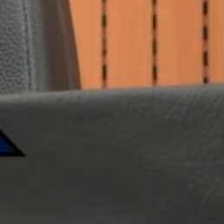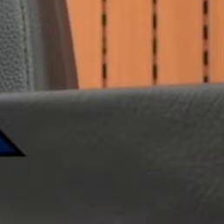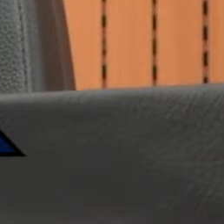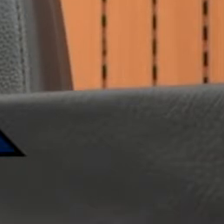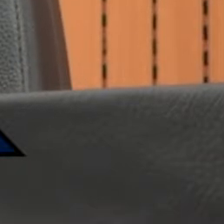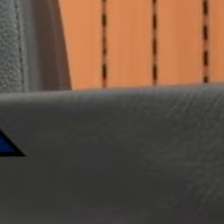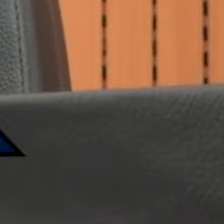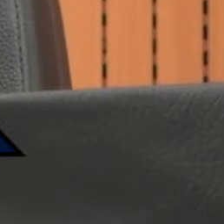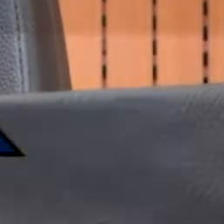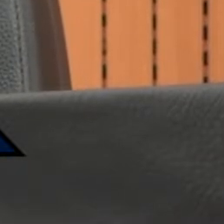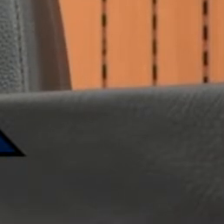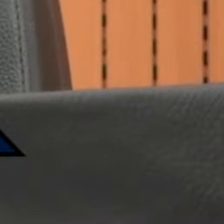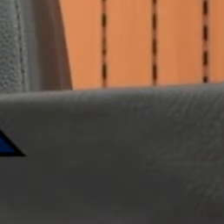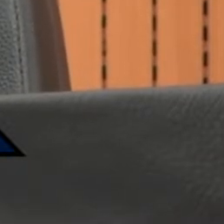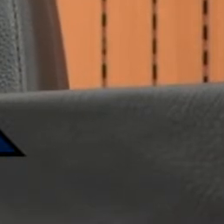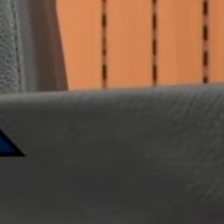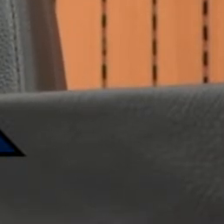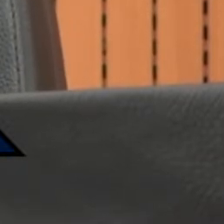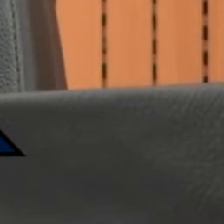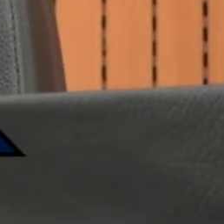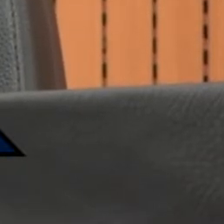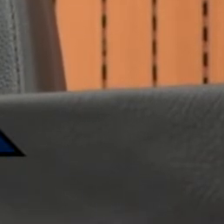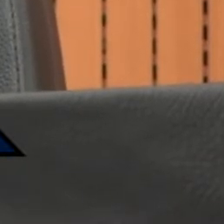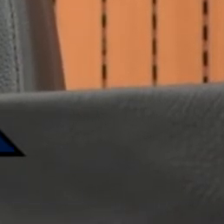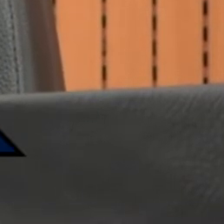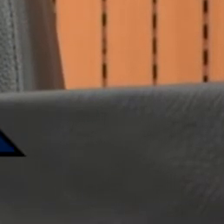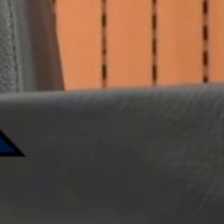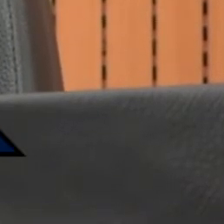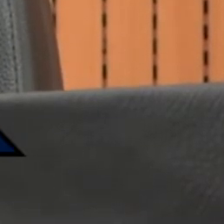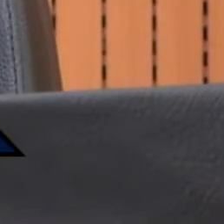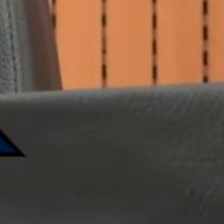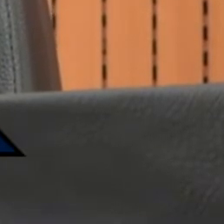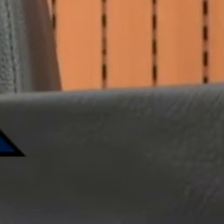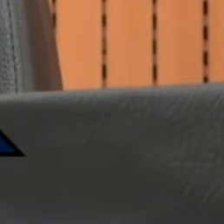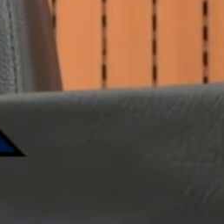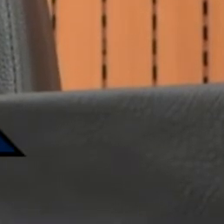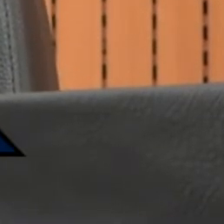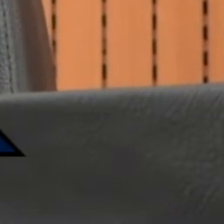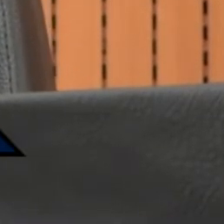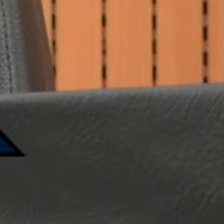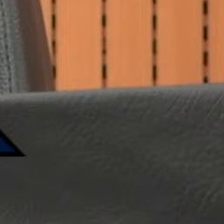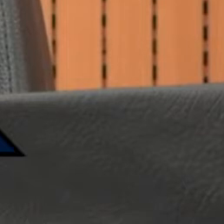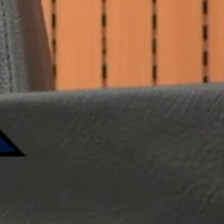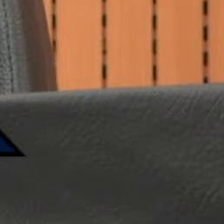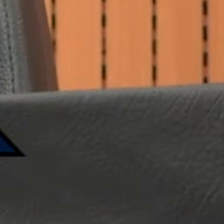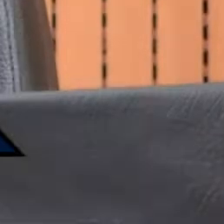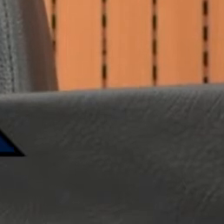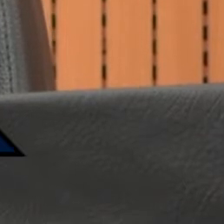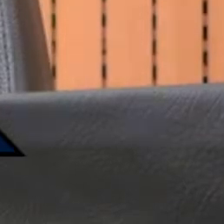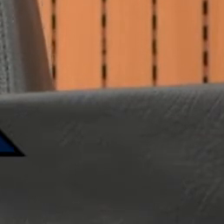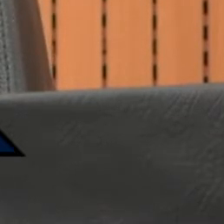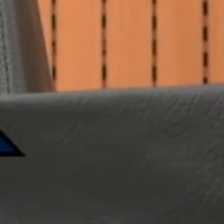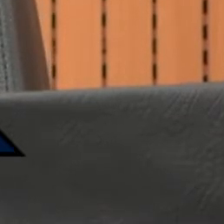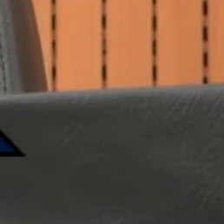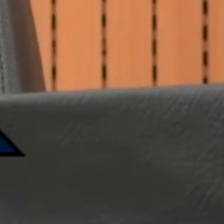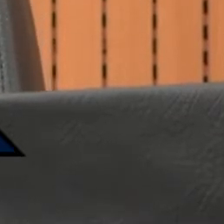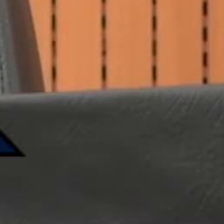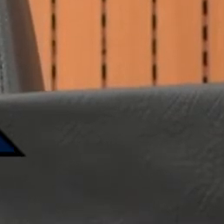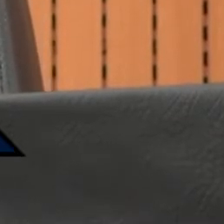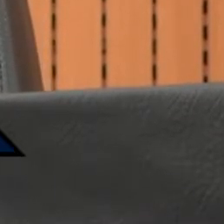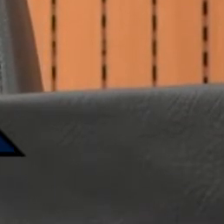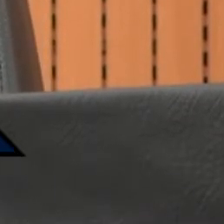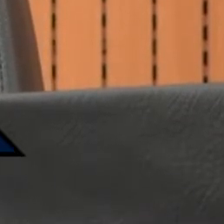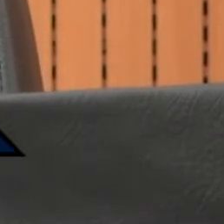Cumprimento o presidente da rede, doutor Sérgio, em seu nome, toda a equipe que está aqui, e também quero cumprimentar os